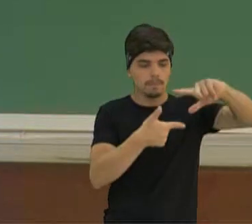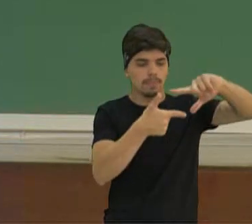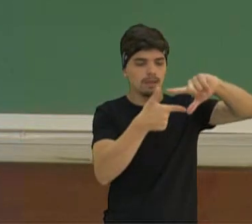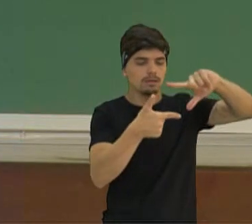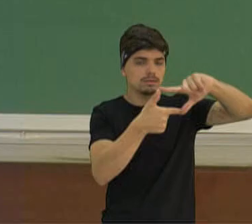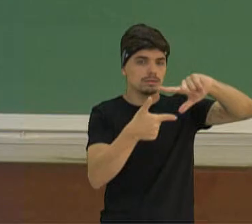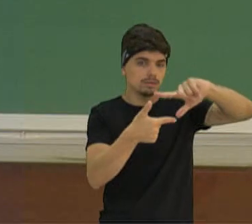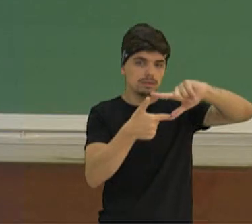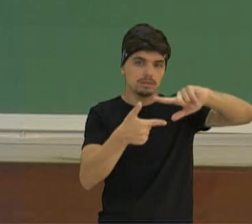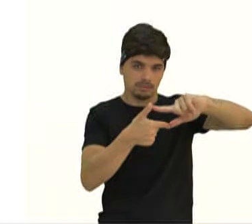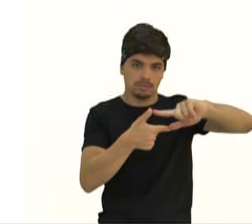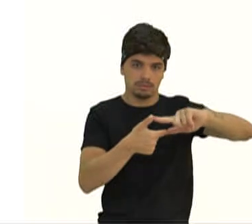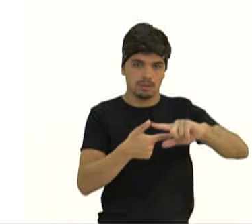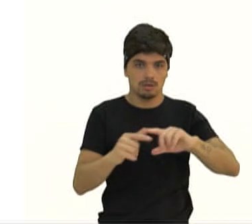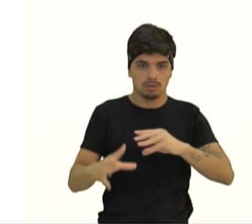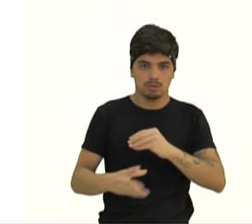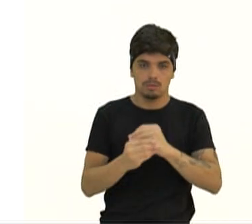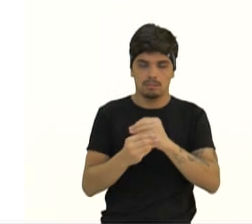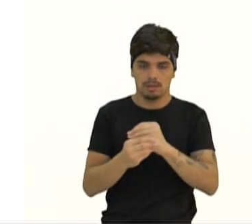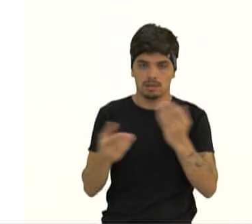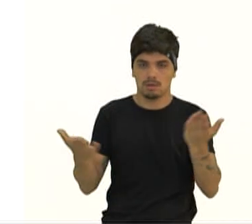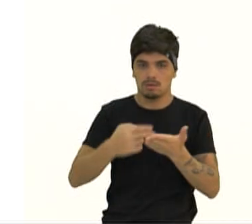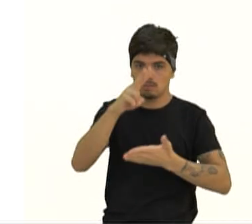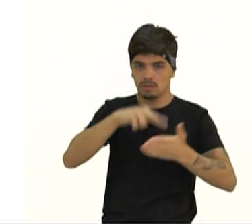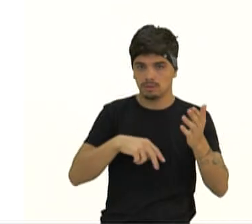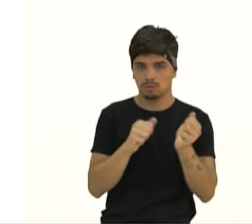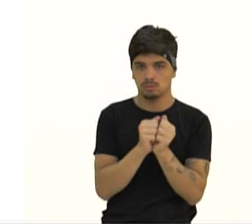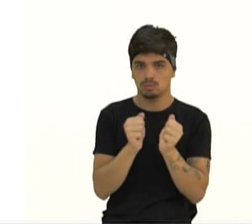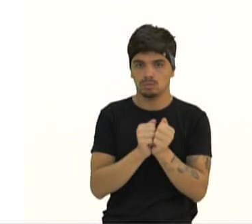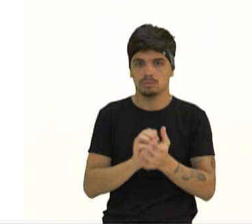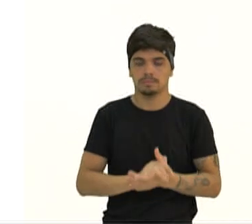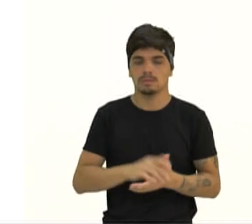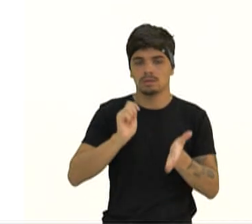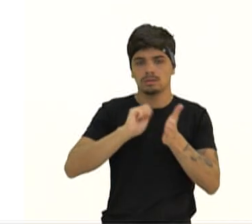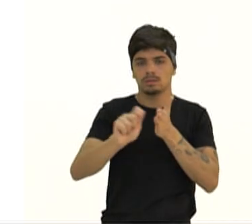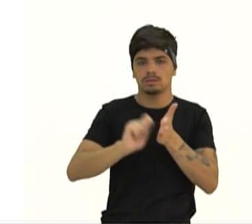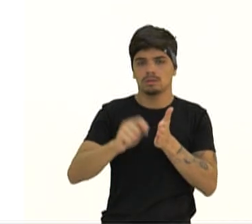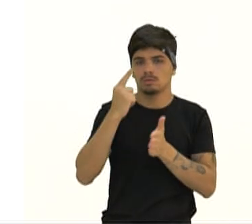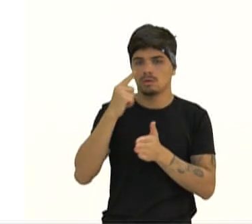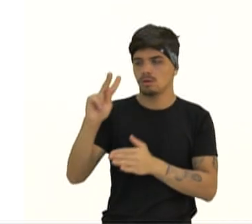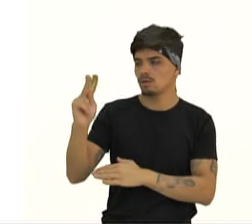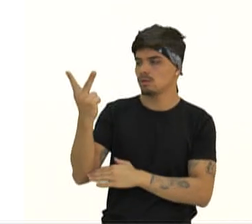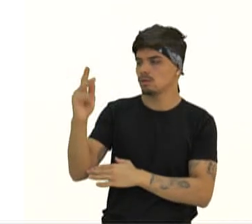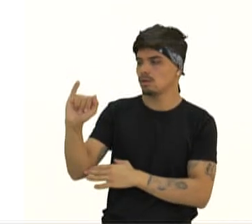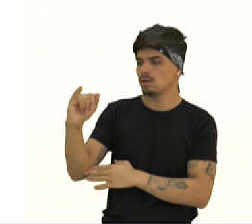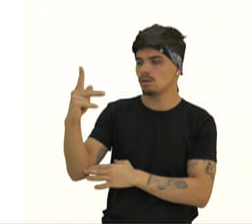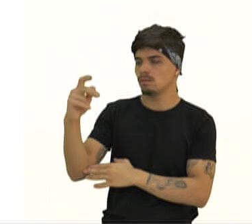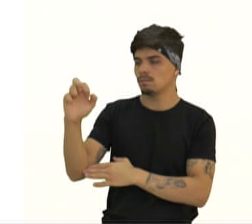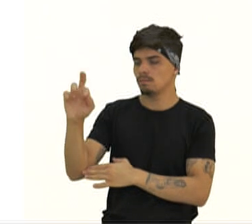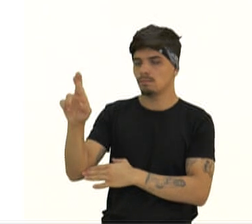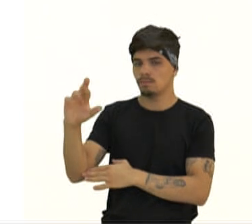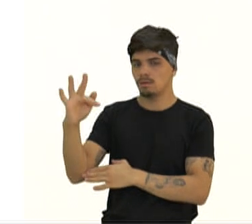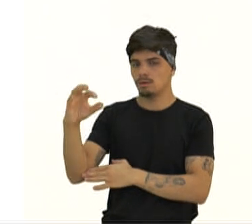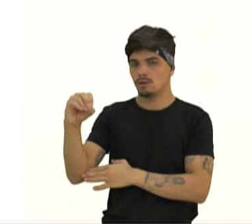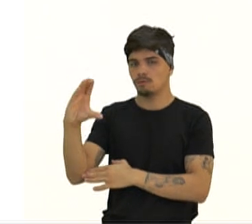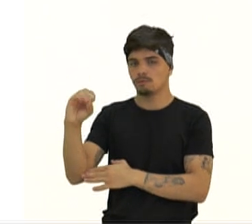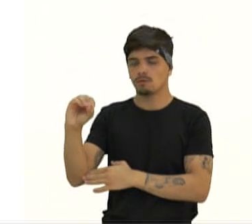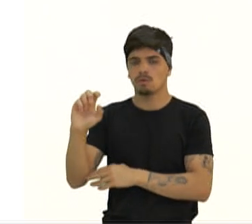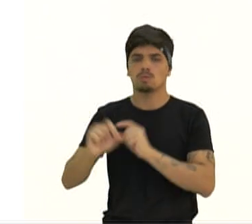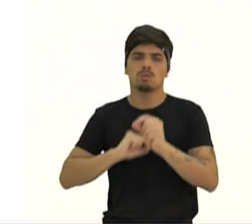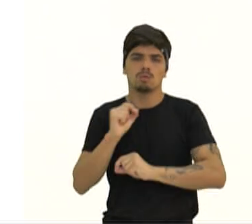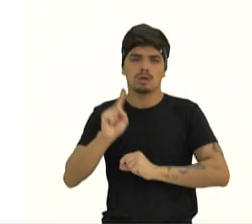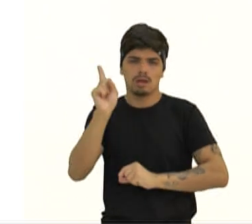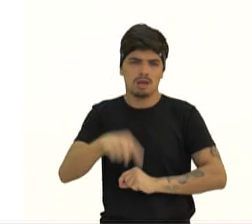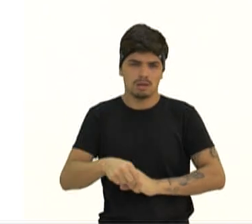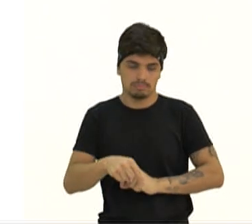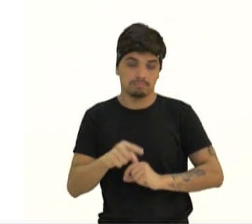completa para vocês e agora nós vamos ler ali está escrito hiperfoco que é o nome da tirinha então o que que é o hiperfoco